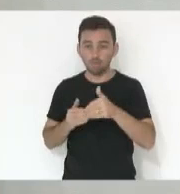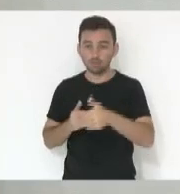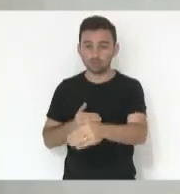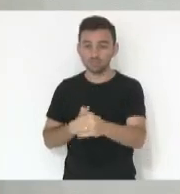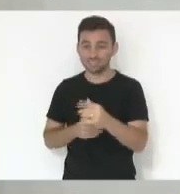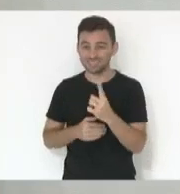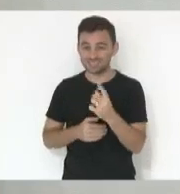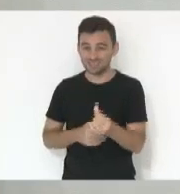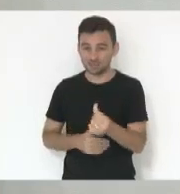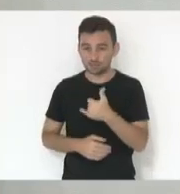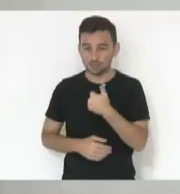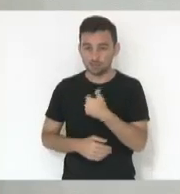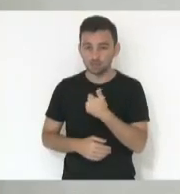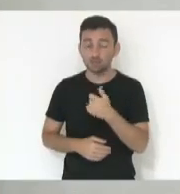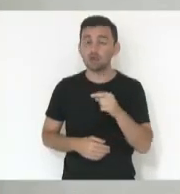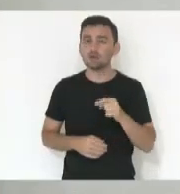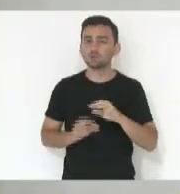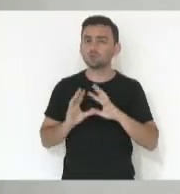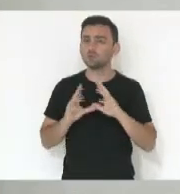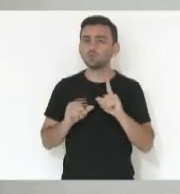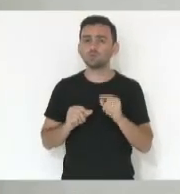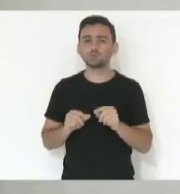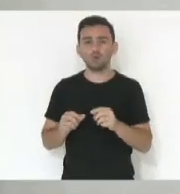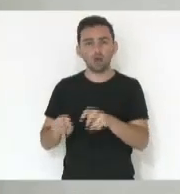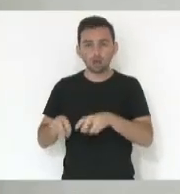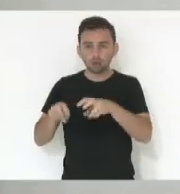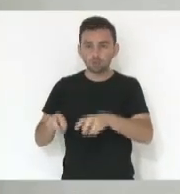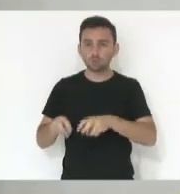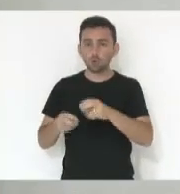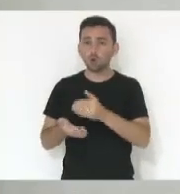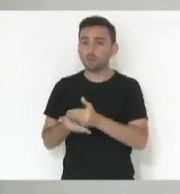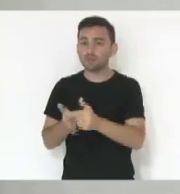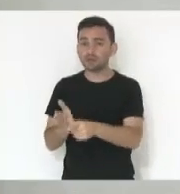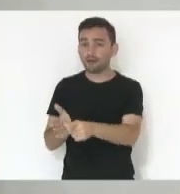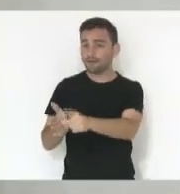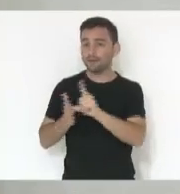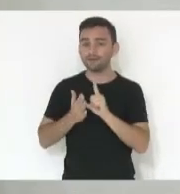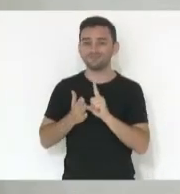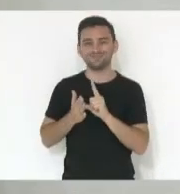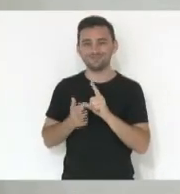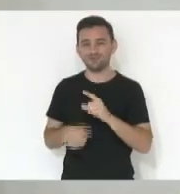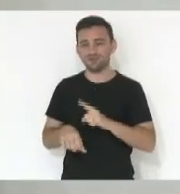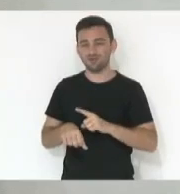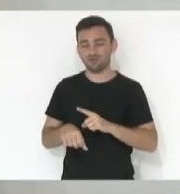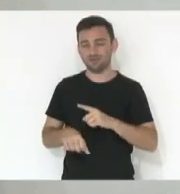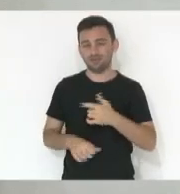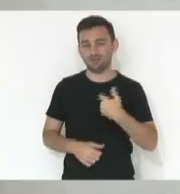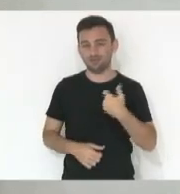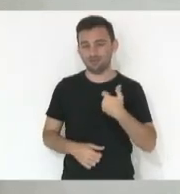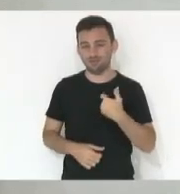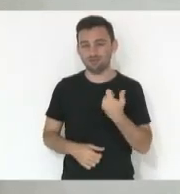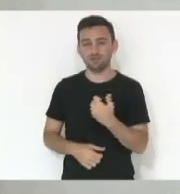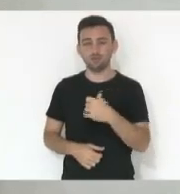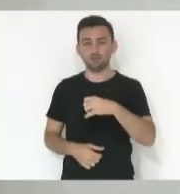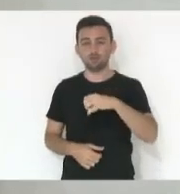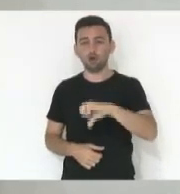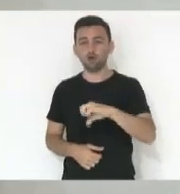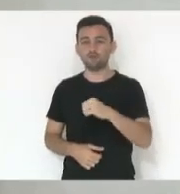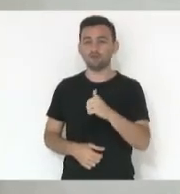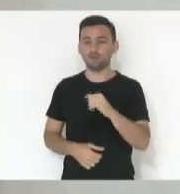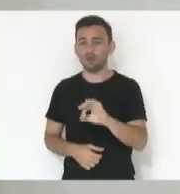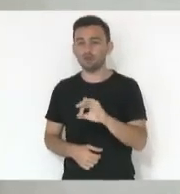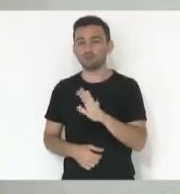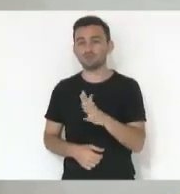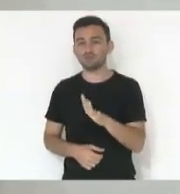16 anos, os nossos agricultores começam a trabalhar aos 9 anos, aos 10 anos de atividade, já começam